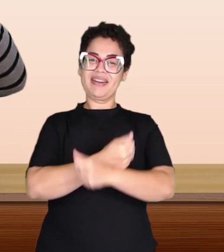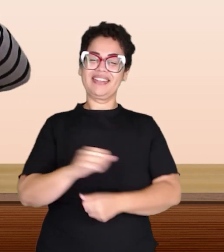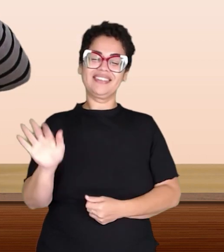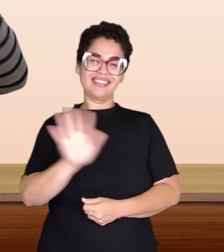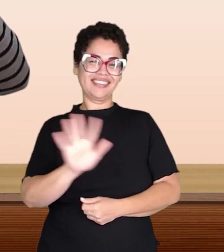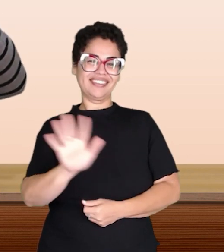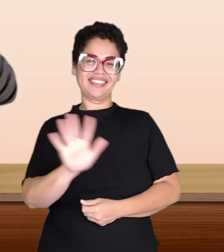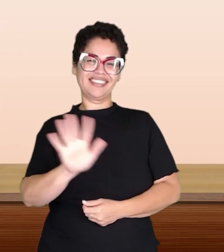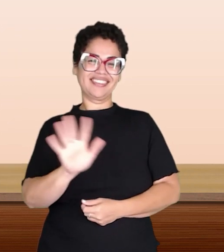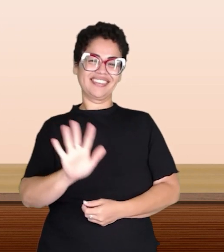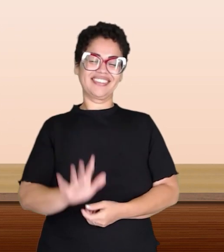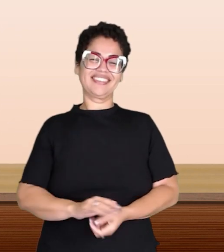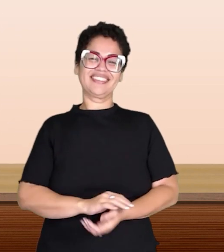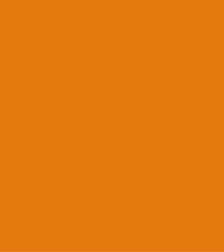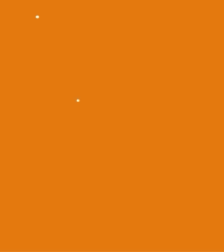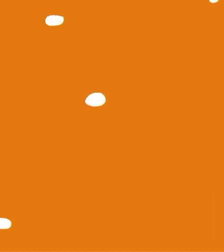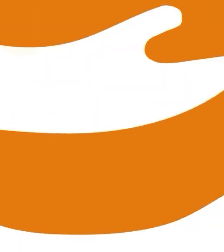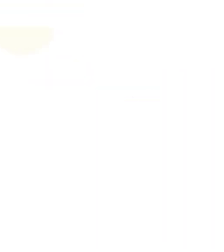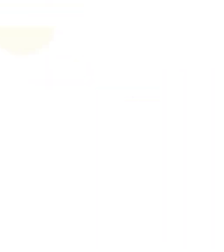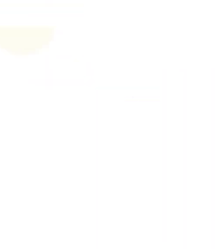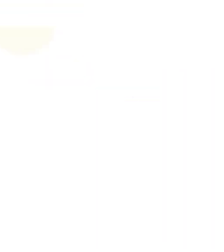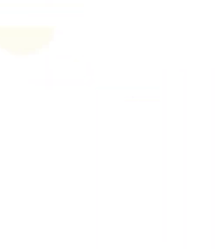até mais